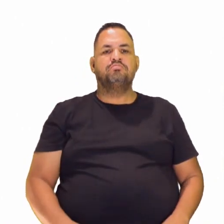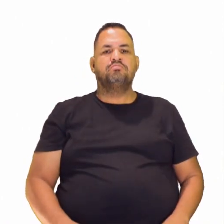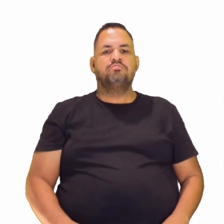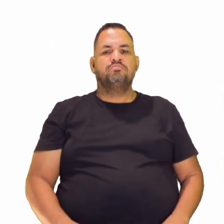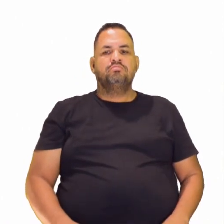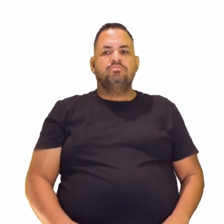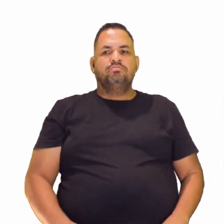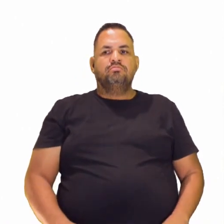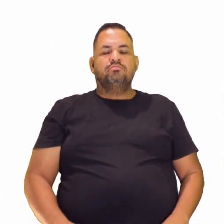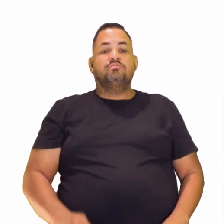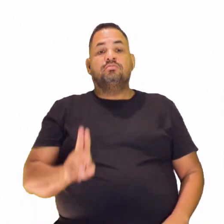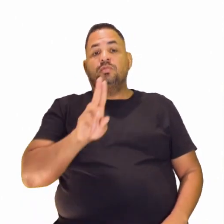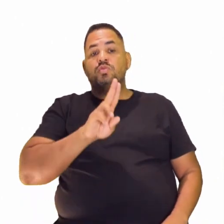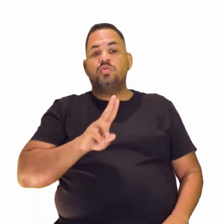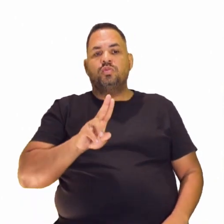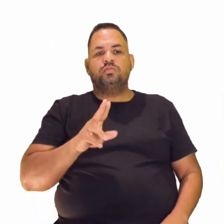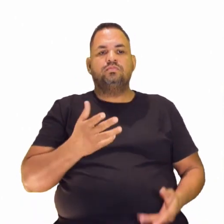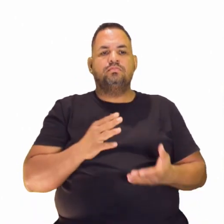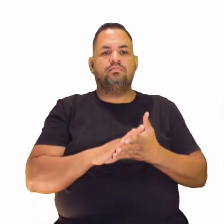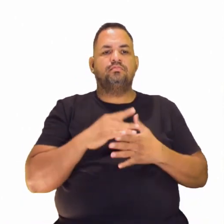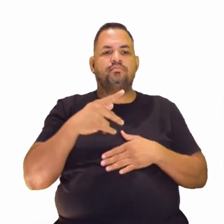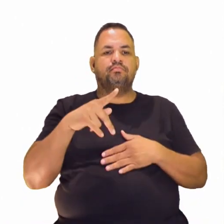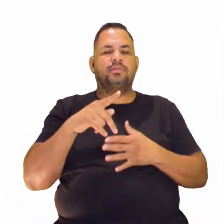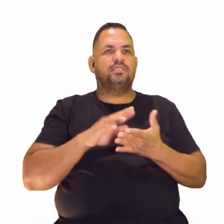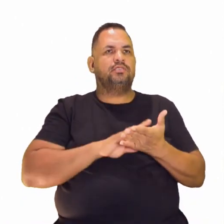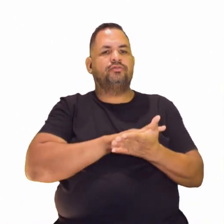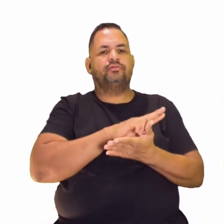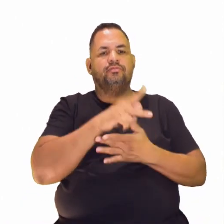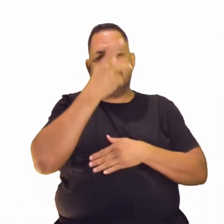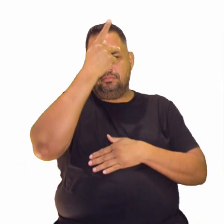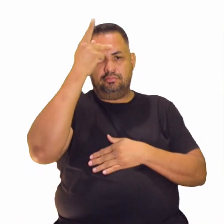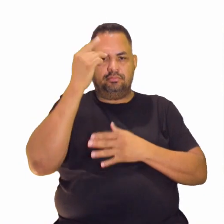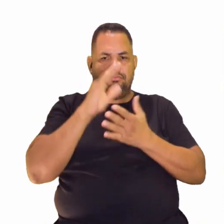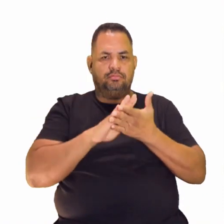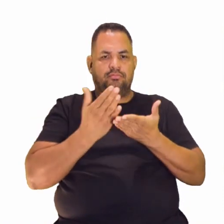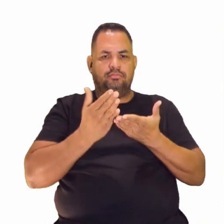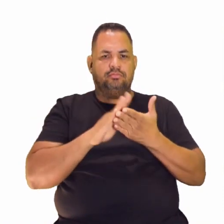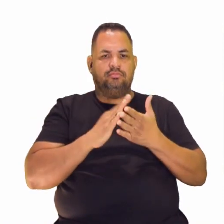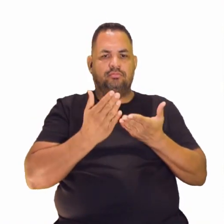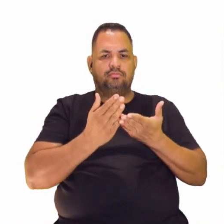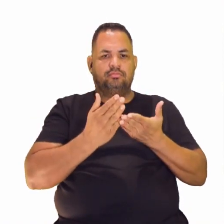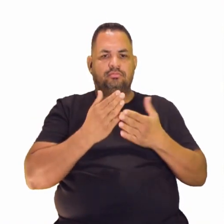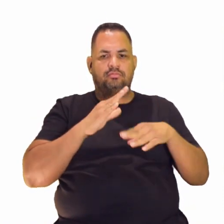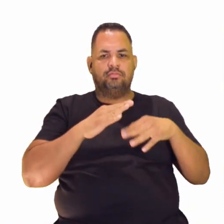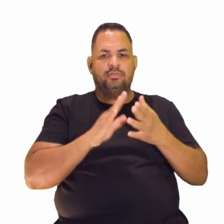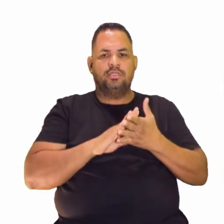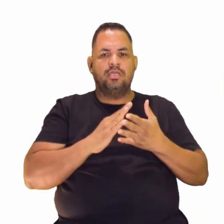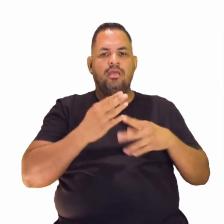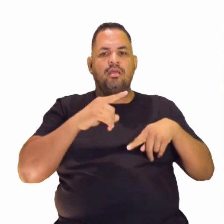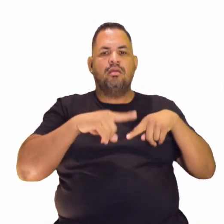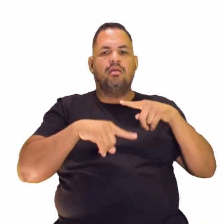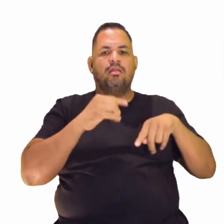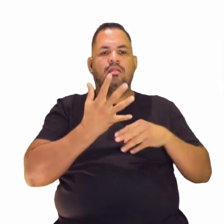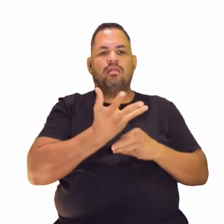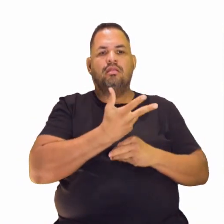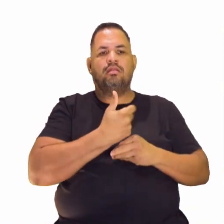ou a utilidade, né? Para muitos, essas obras constituem artesanato,